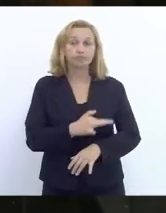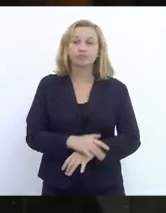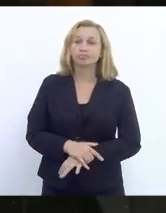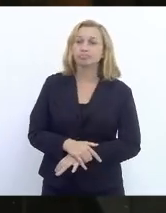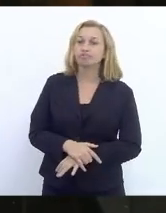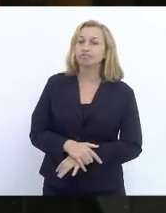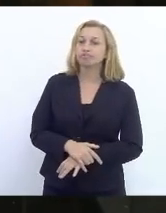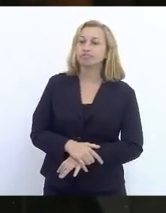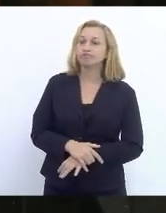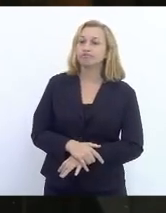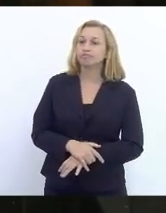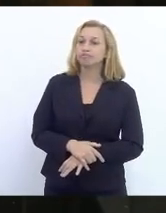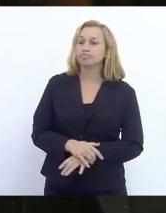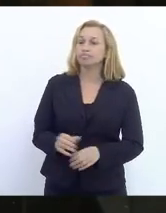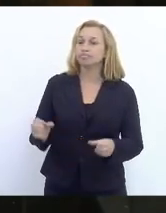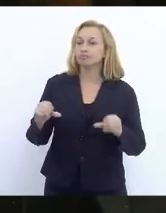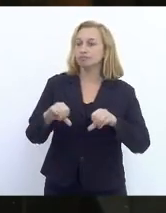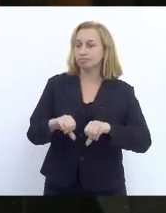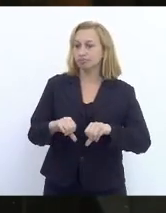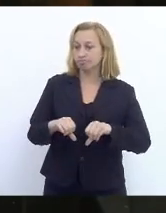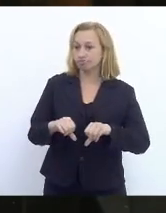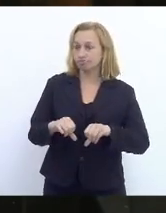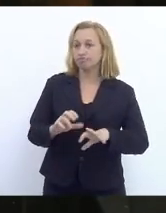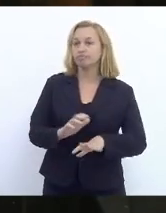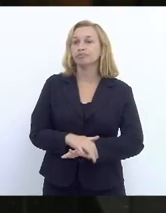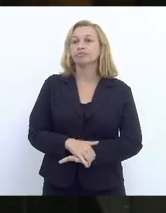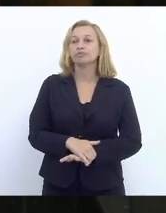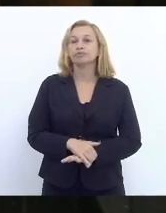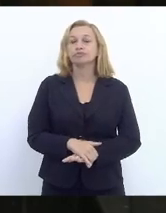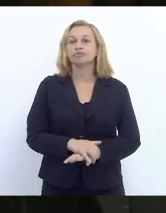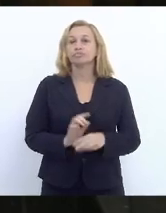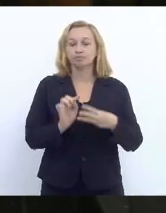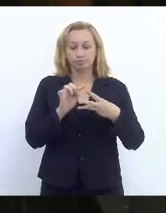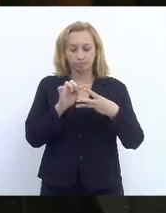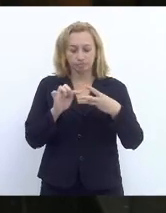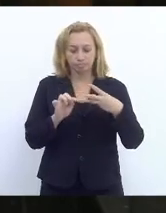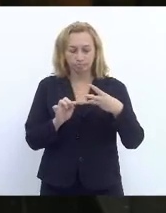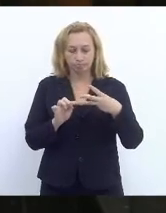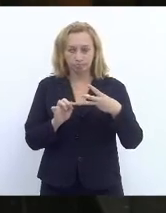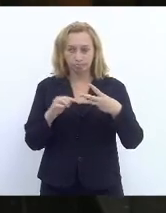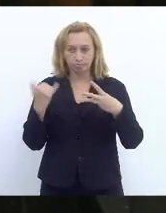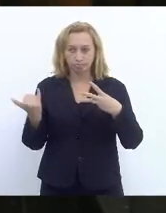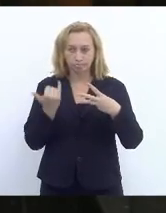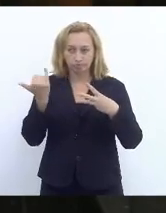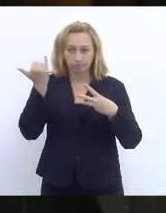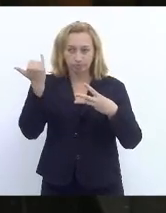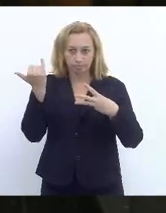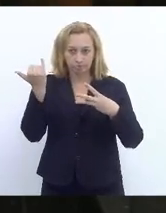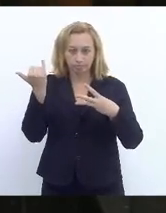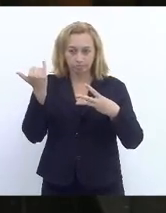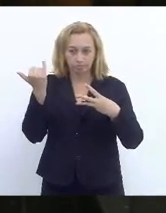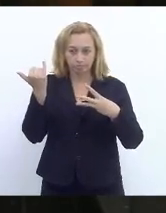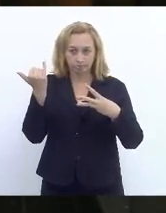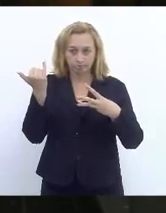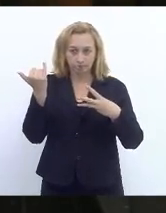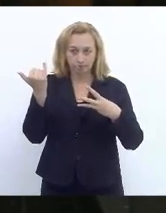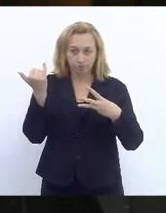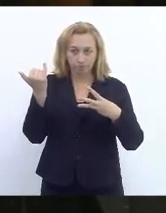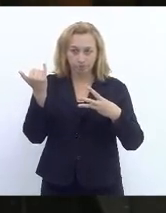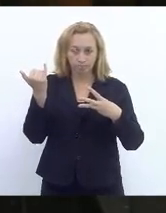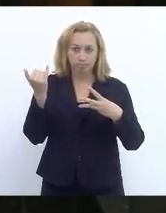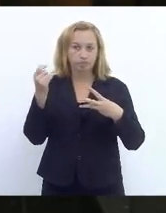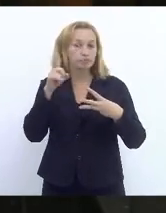não fragou o que os três impérios o americano